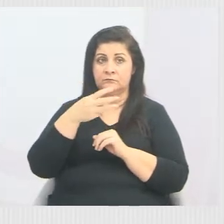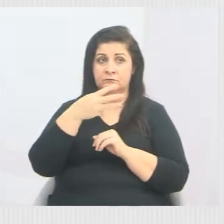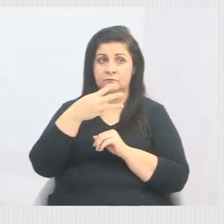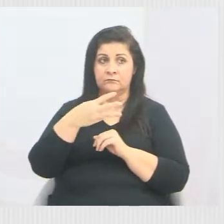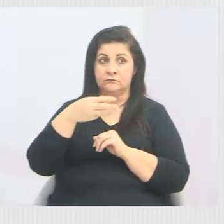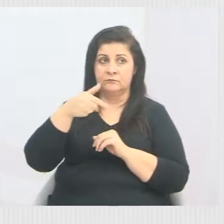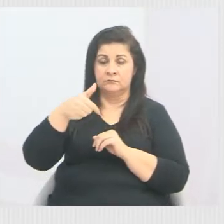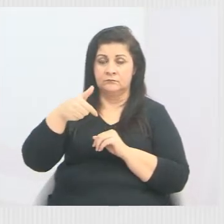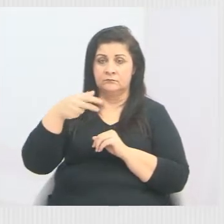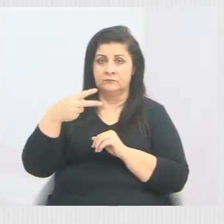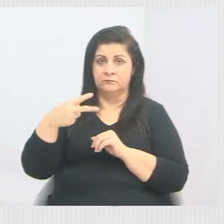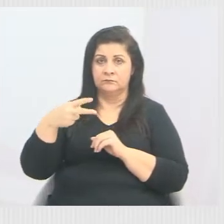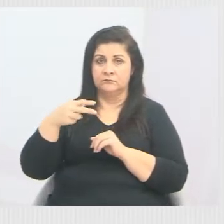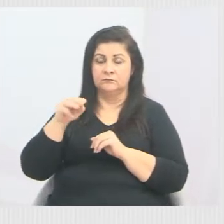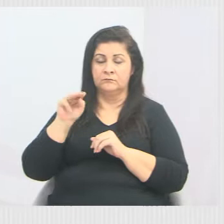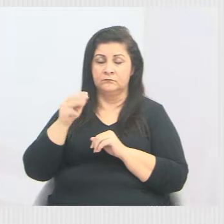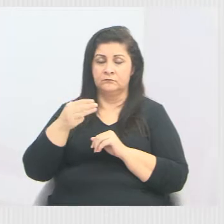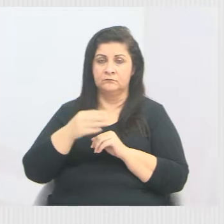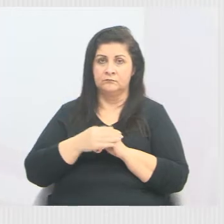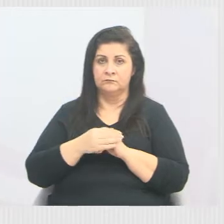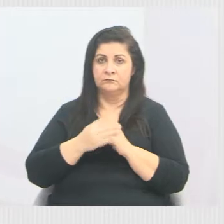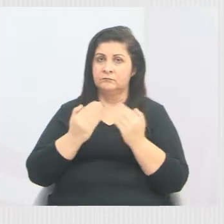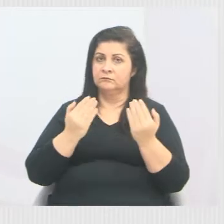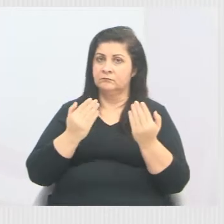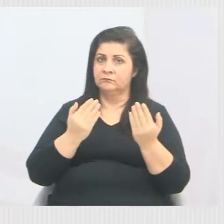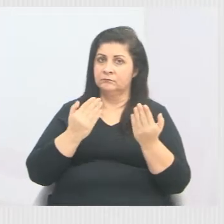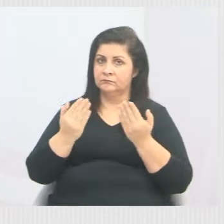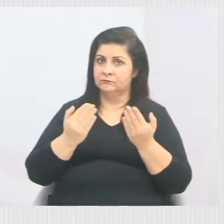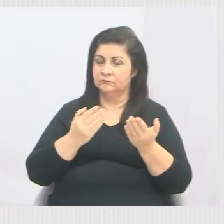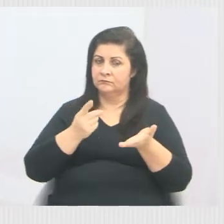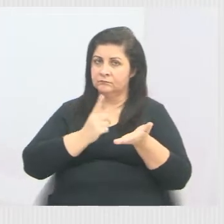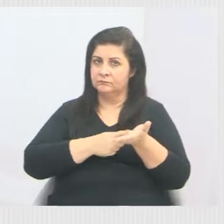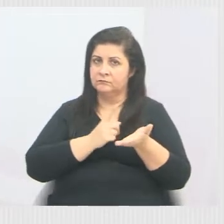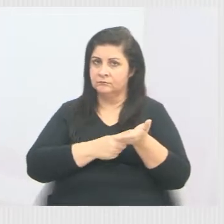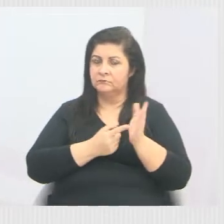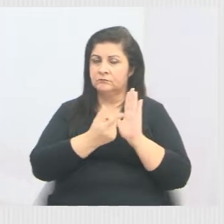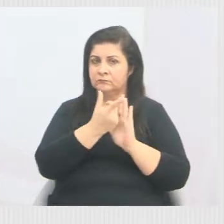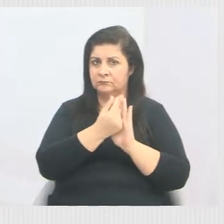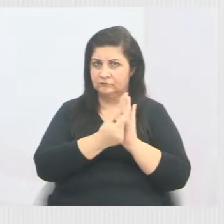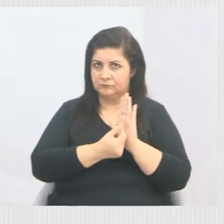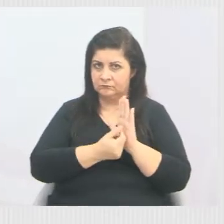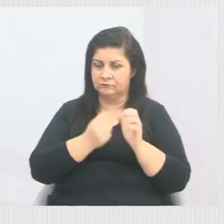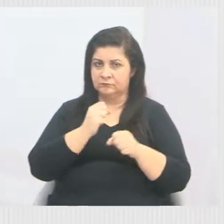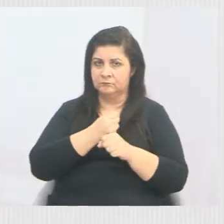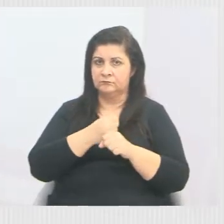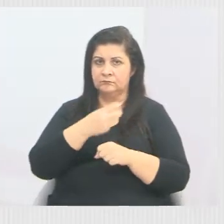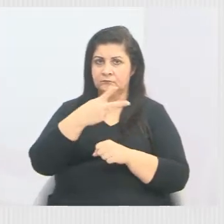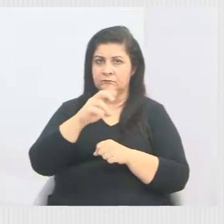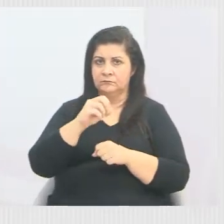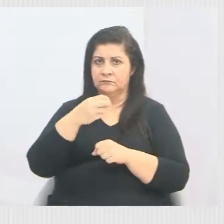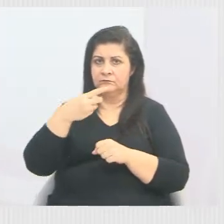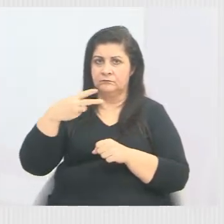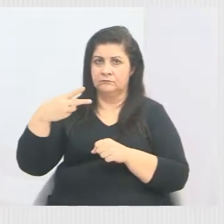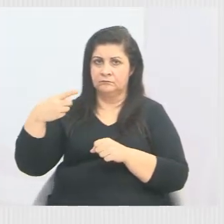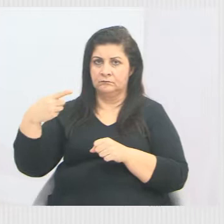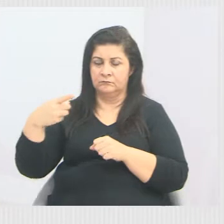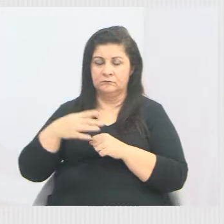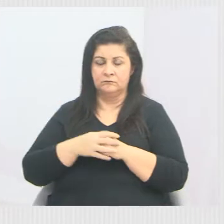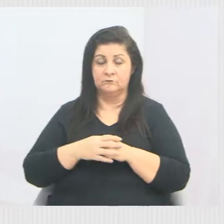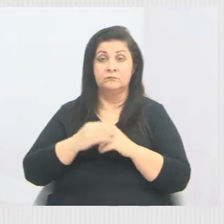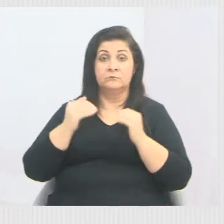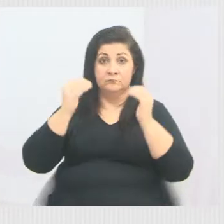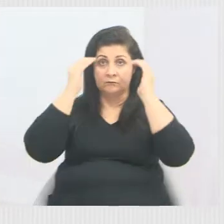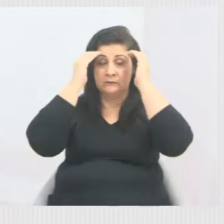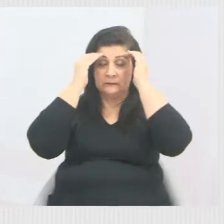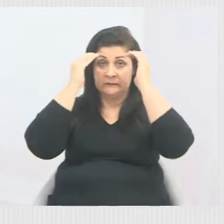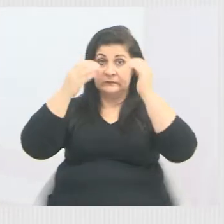vimos que, de acordo com o orçamento elaborado pelo município de Jacareí para o ano de 2021, ele está